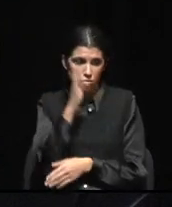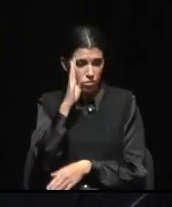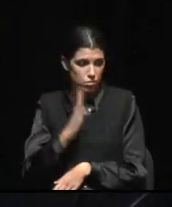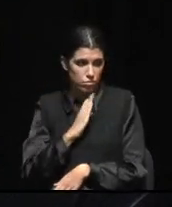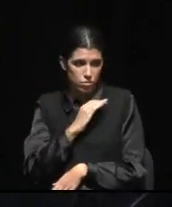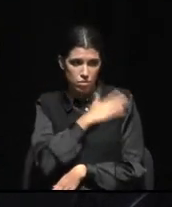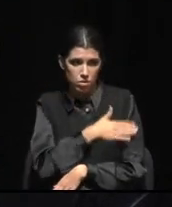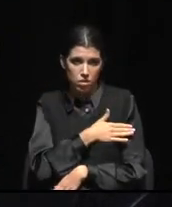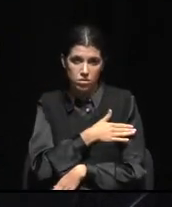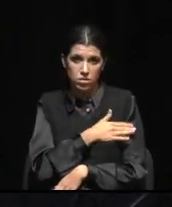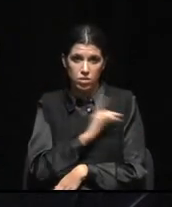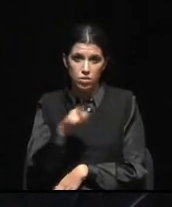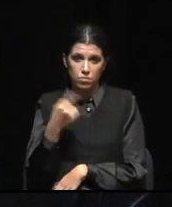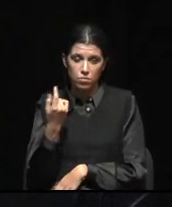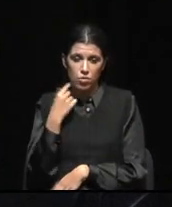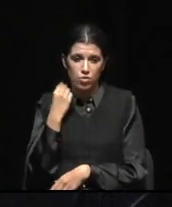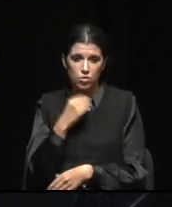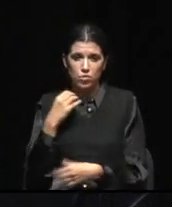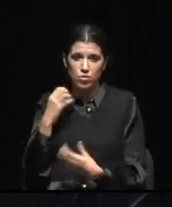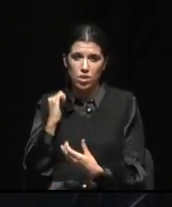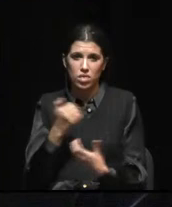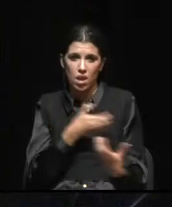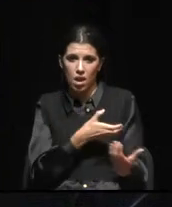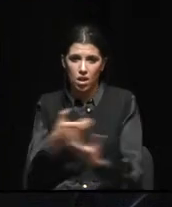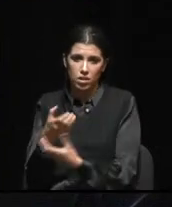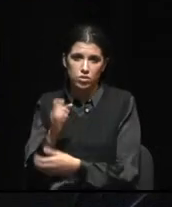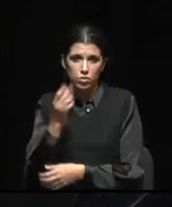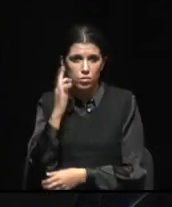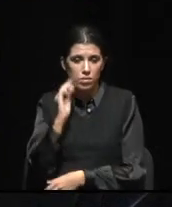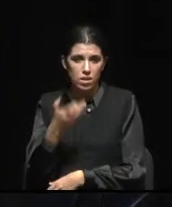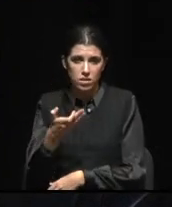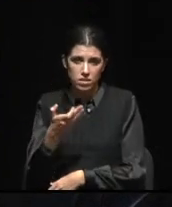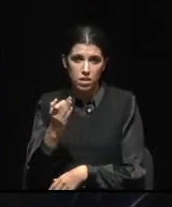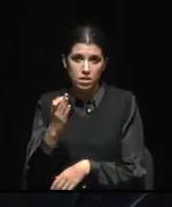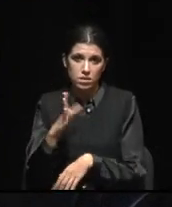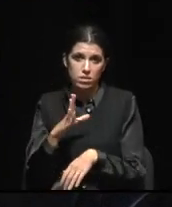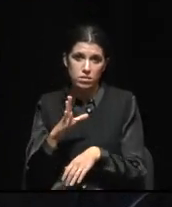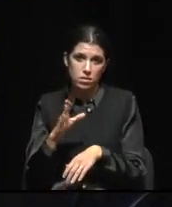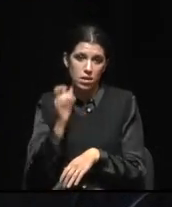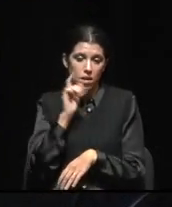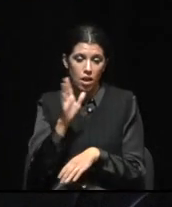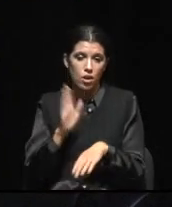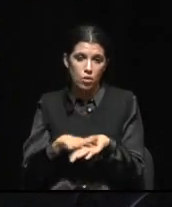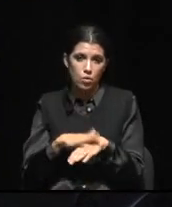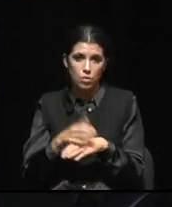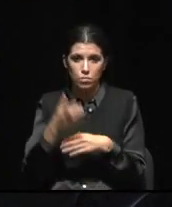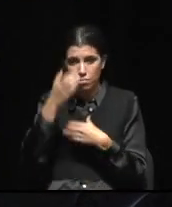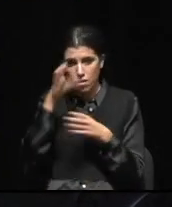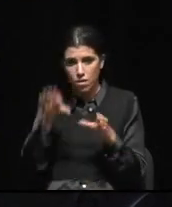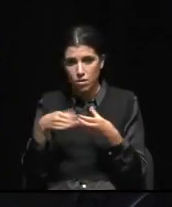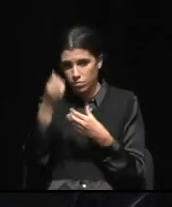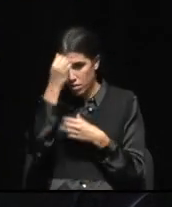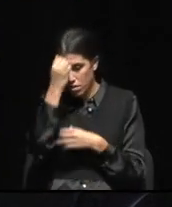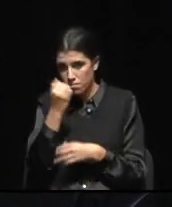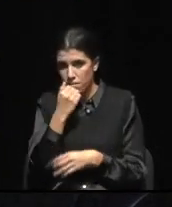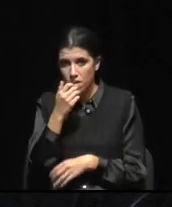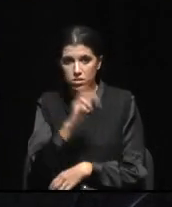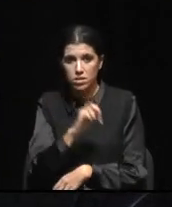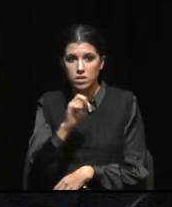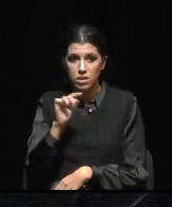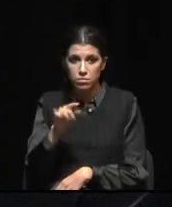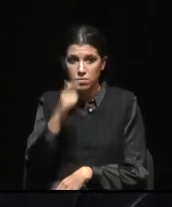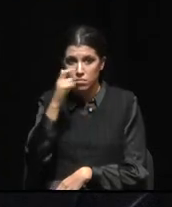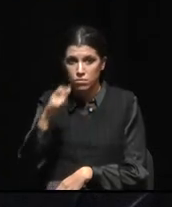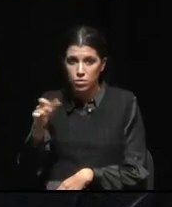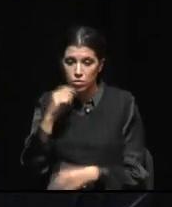dos horrendos ataques de dia 7 de outubro de 2023 levados a cabo pela organização terrorista hamas já mais de 33.000 pessoas